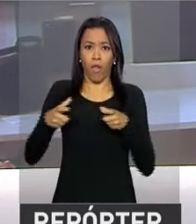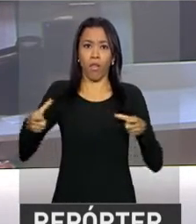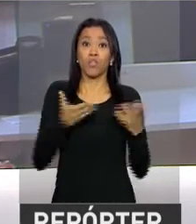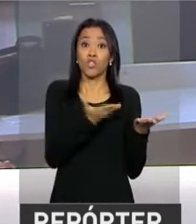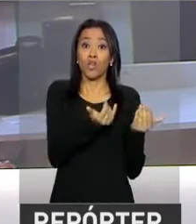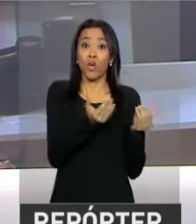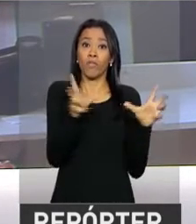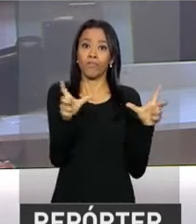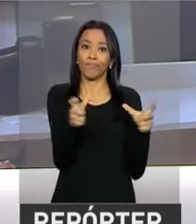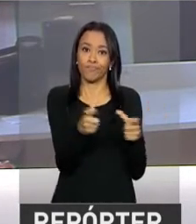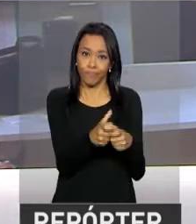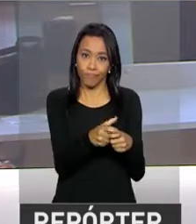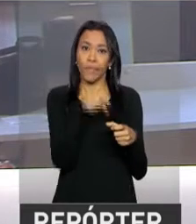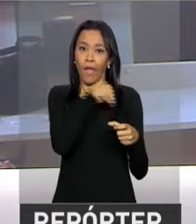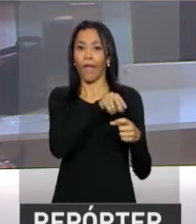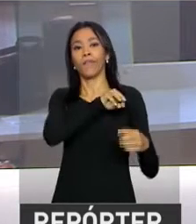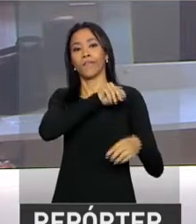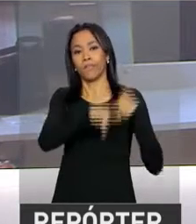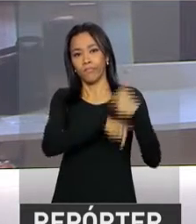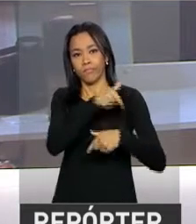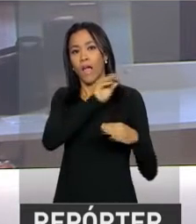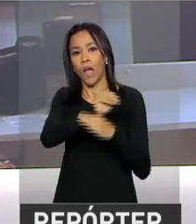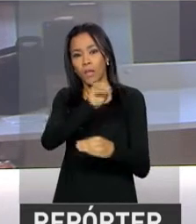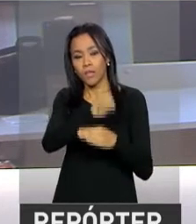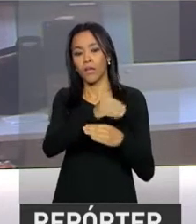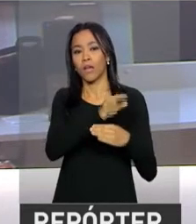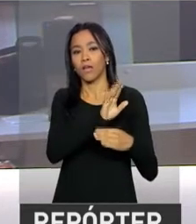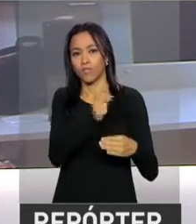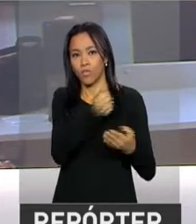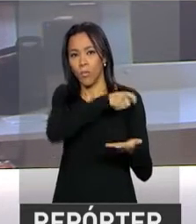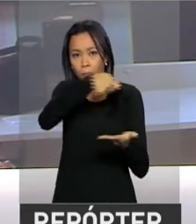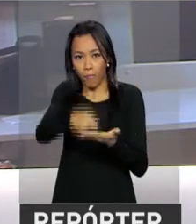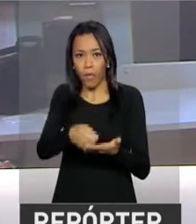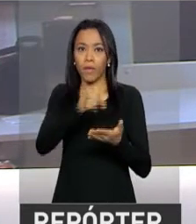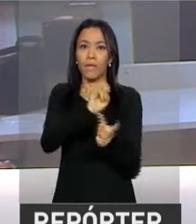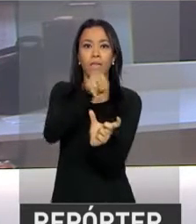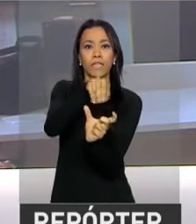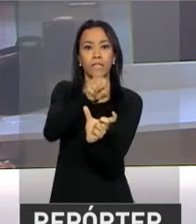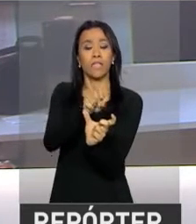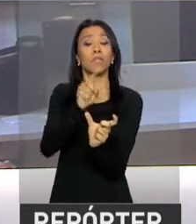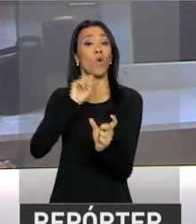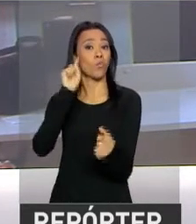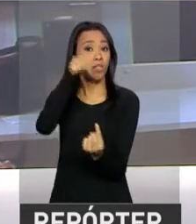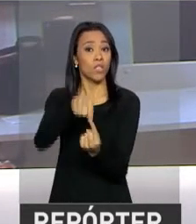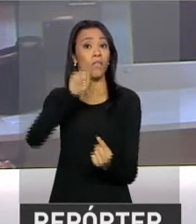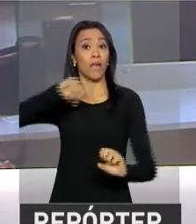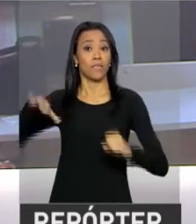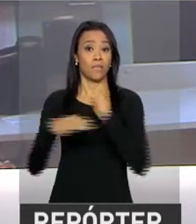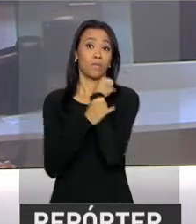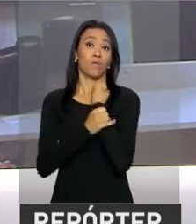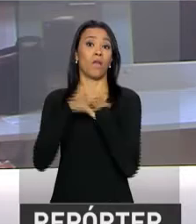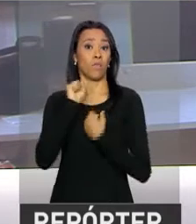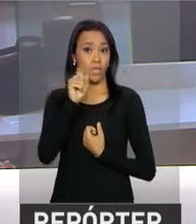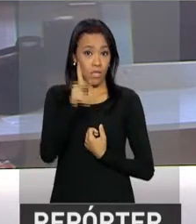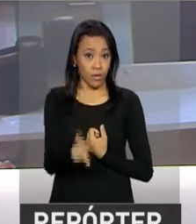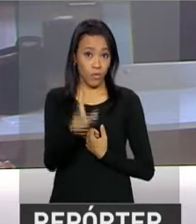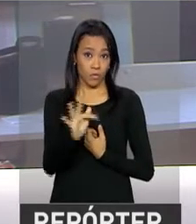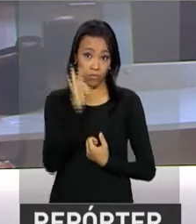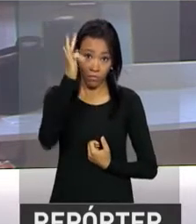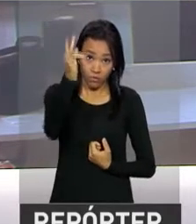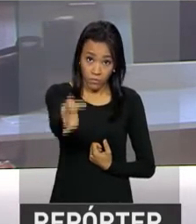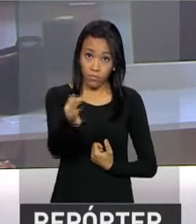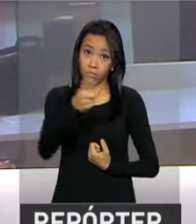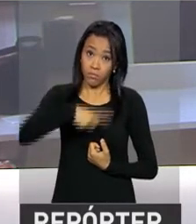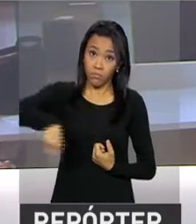que sustentam a previdência o objetivo da reforma é garantir a aposentadoria segura para todos os brasileiros a partir de hoje nós